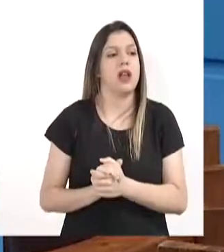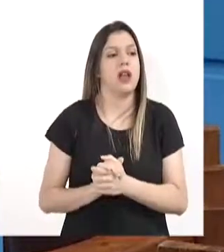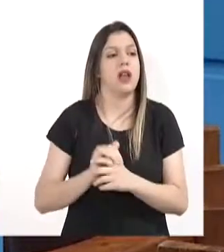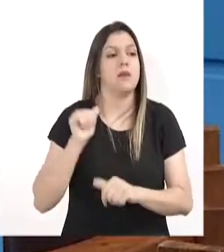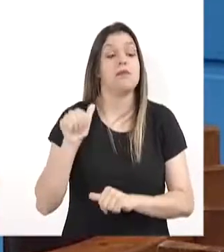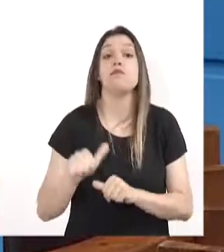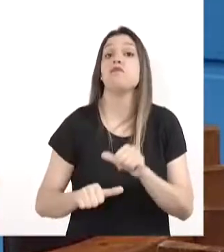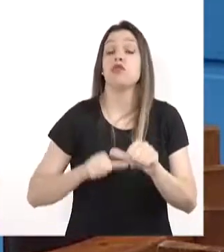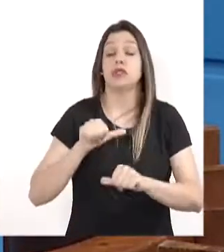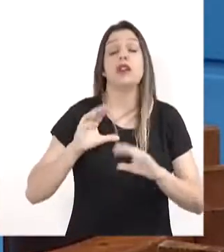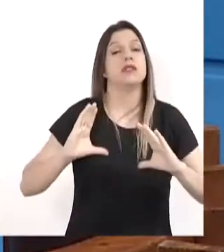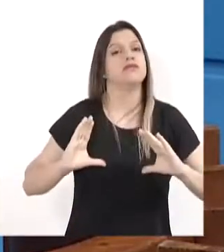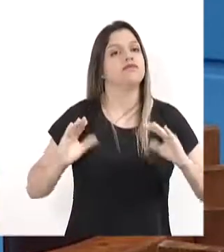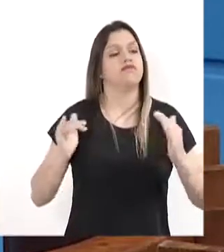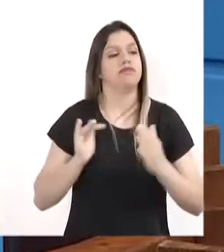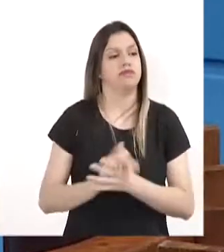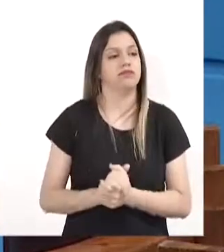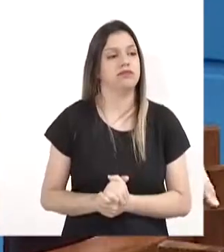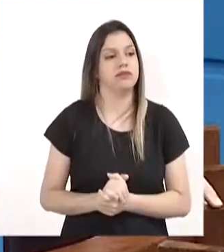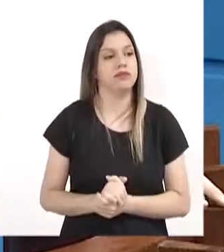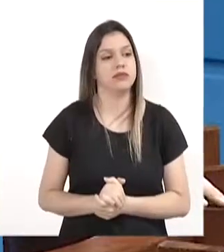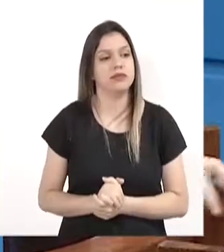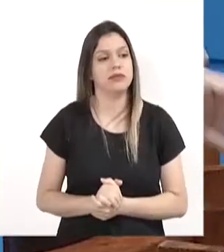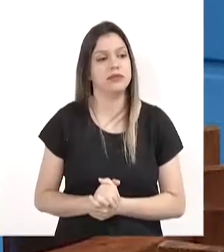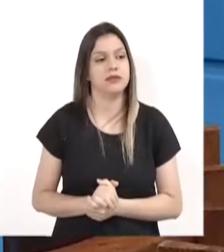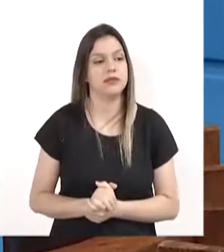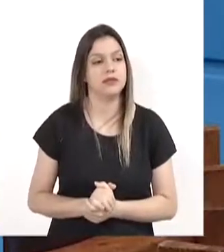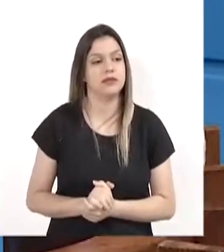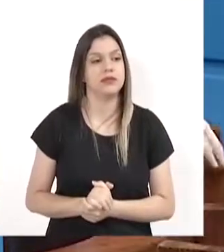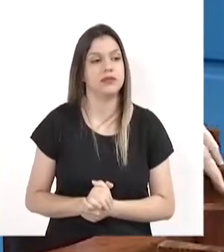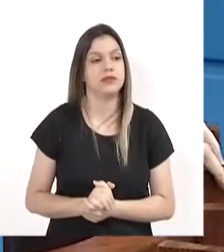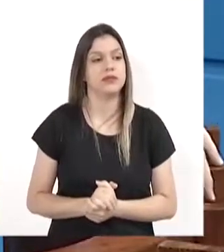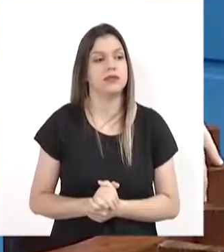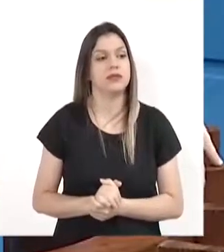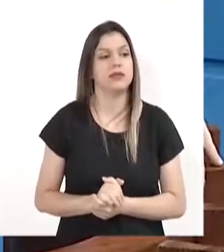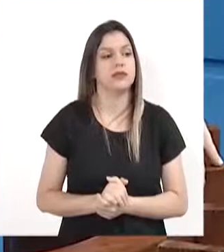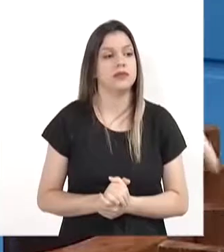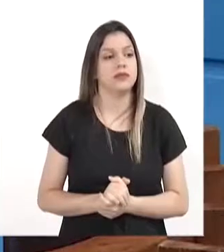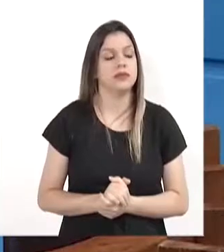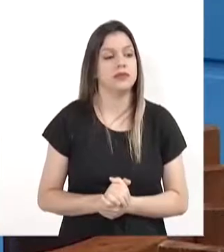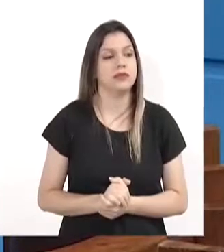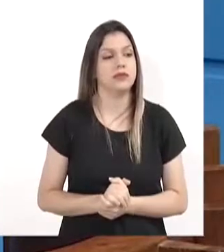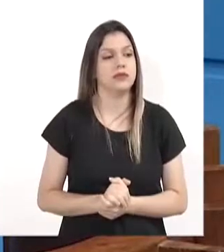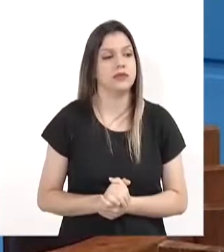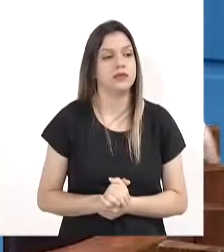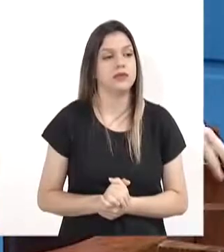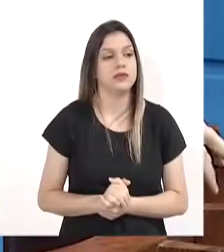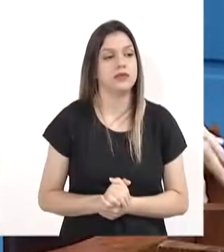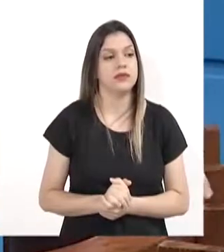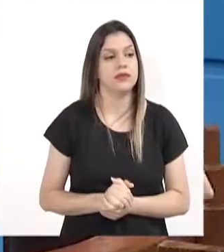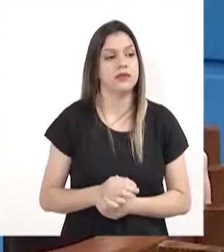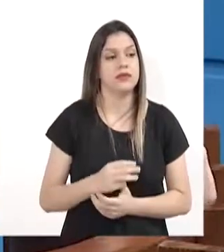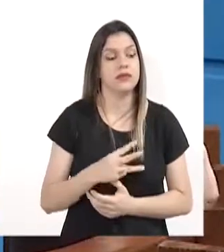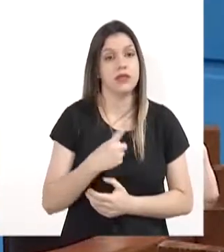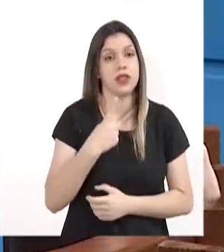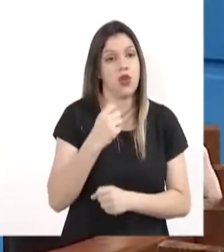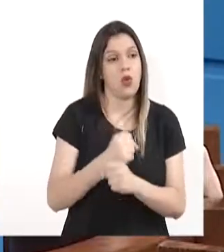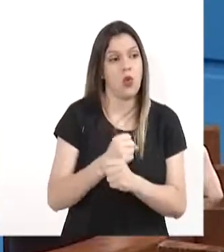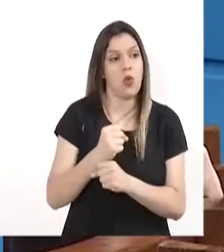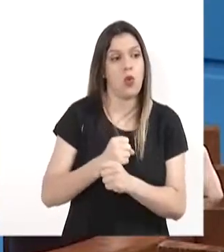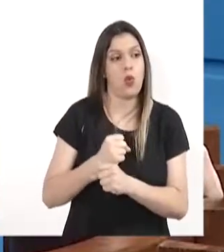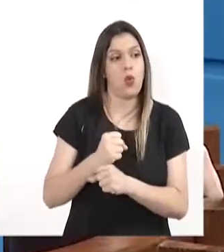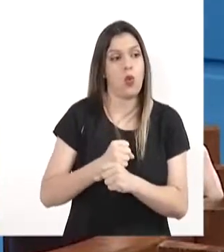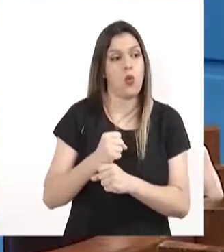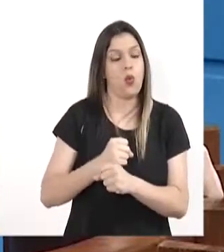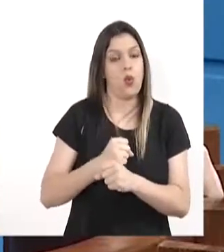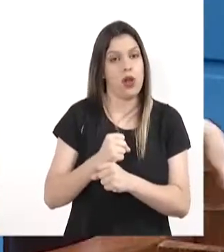Supremo Tribunal Federal. Se não me engano, em menos de 31 anos da Constituição, que por acaso coincide com a